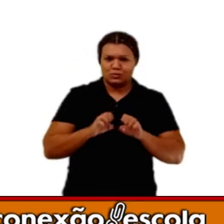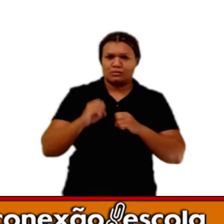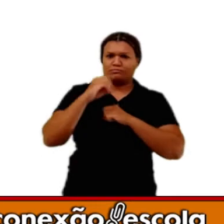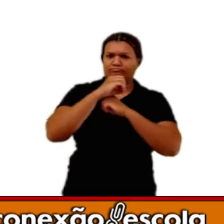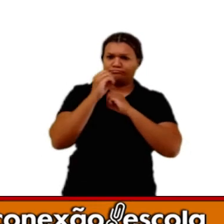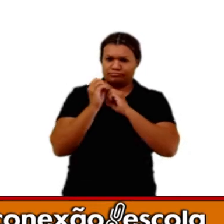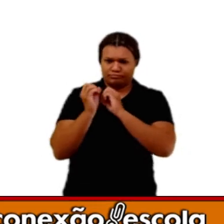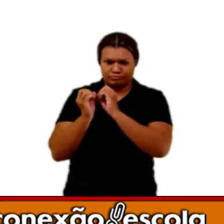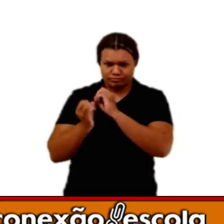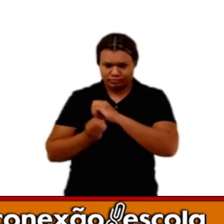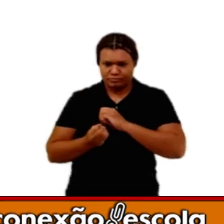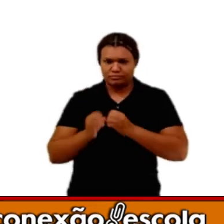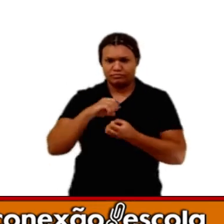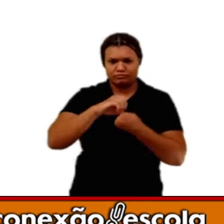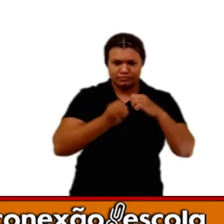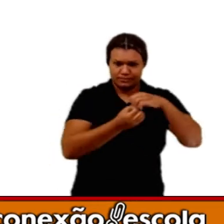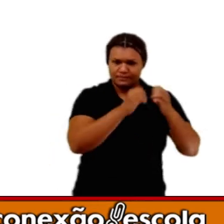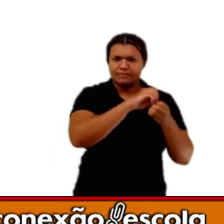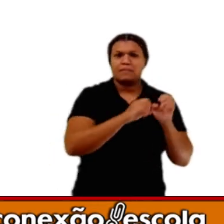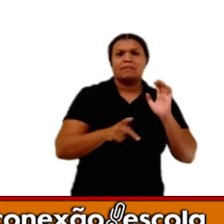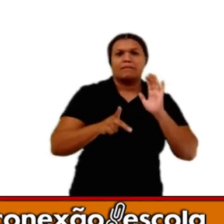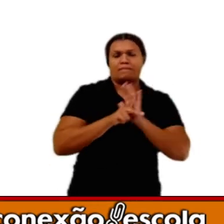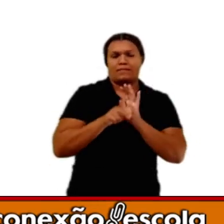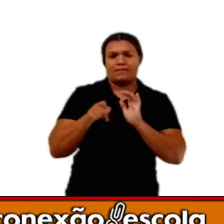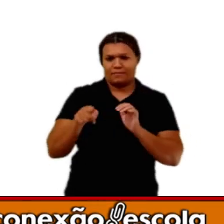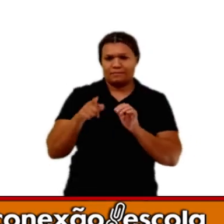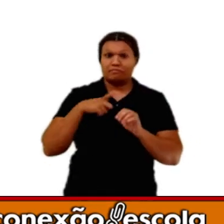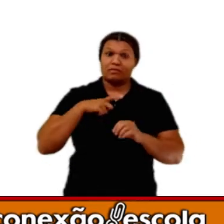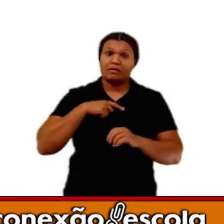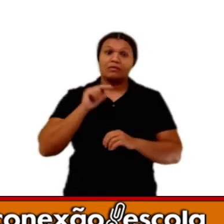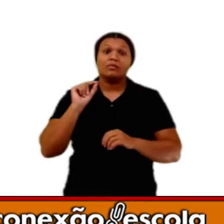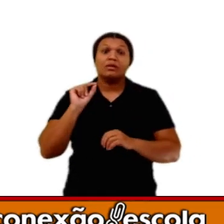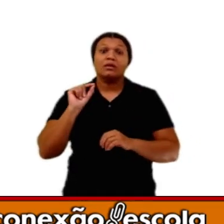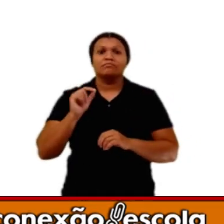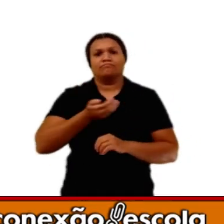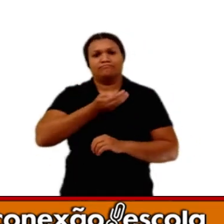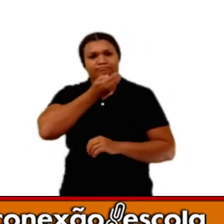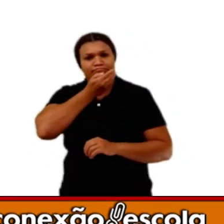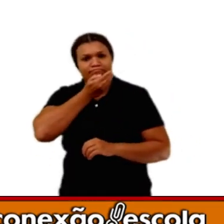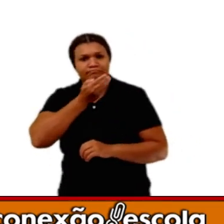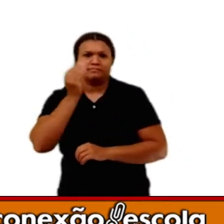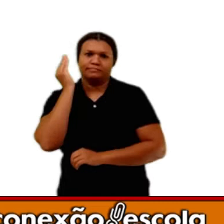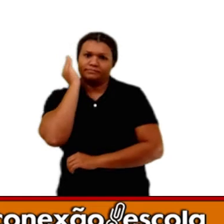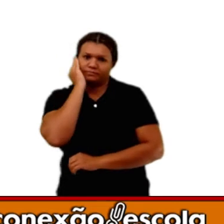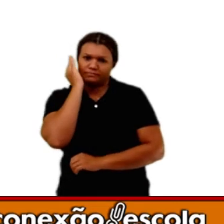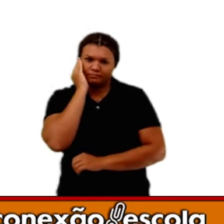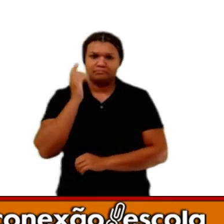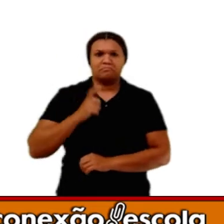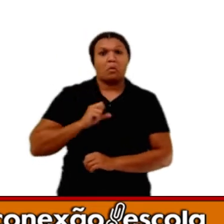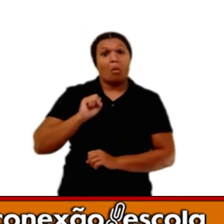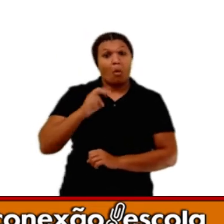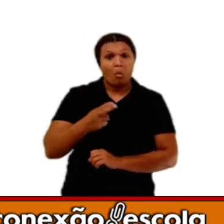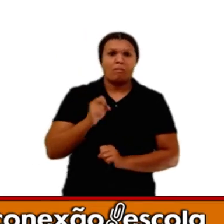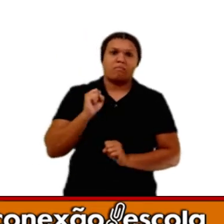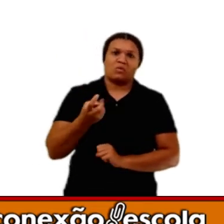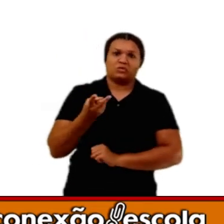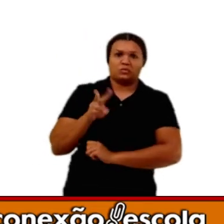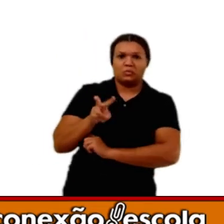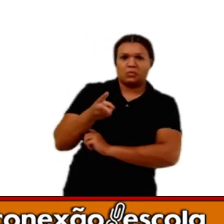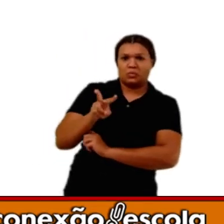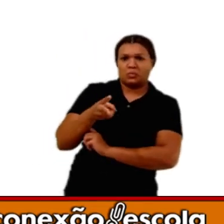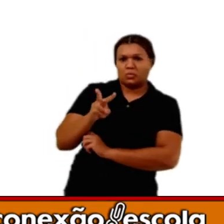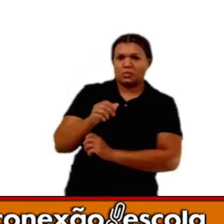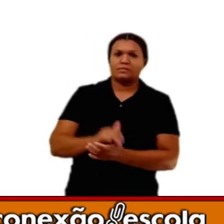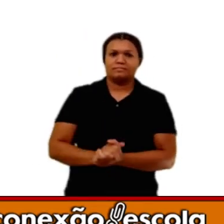as flores, elas vão possuir estruturas masculinas ou femininas ou ambas. Então,